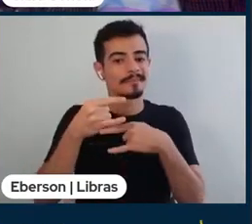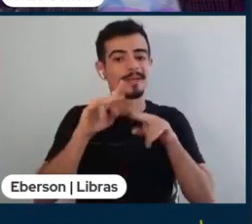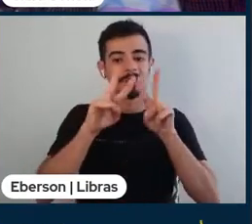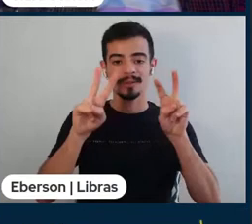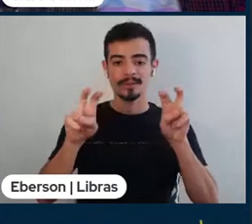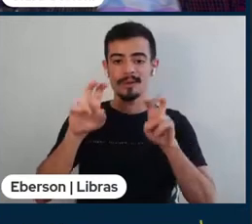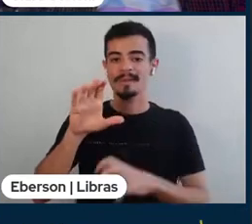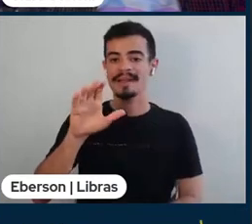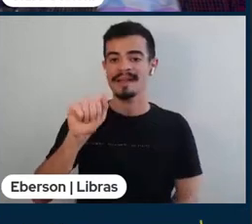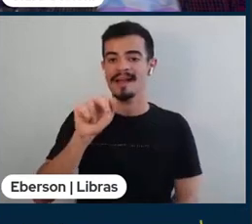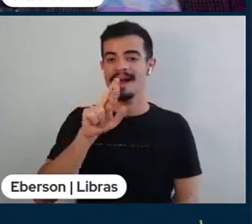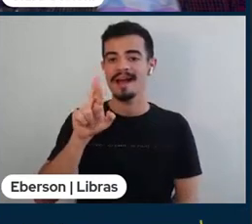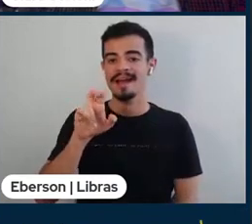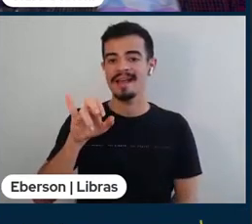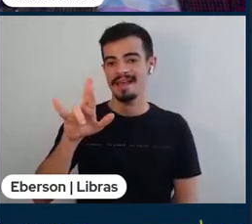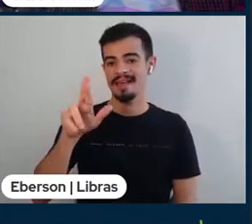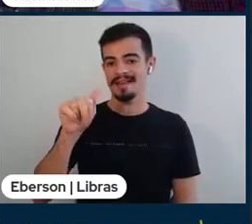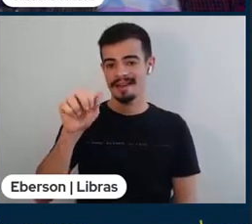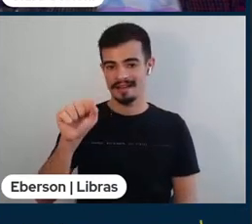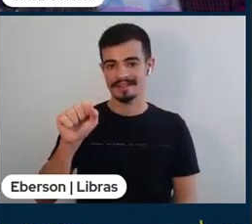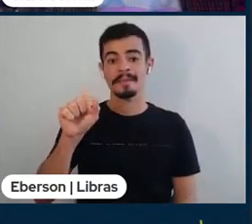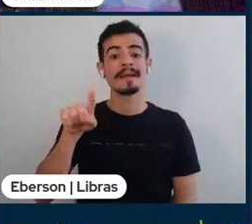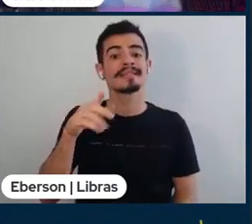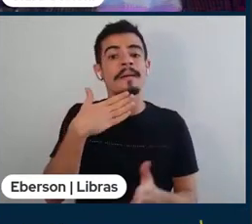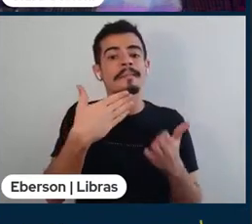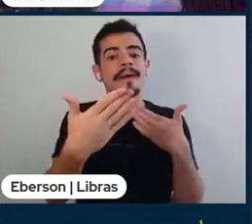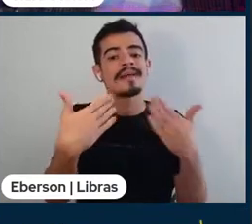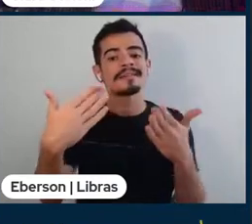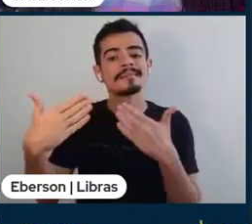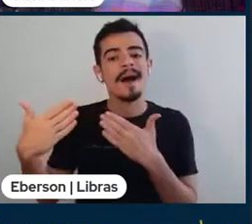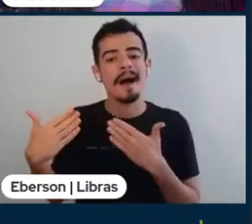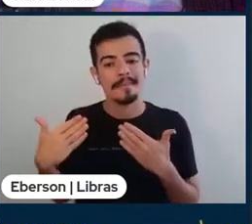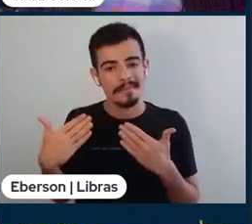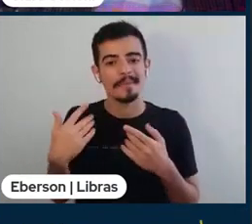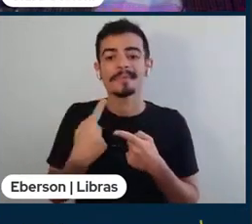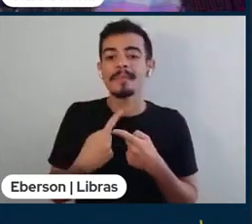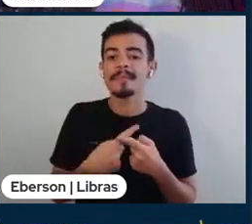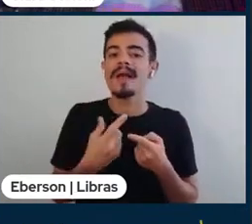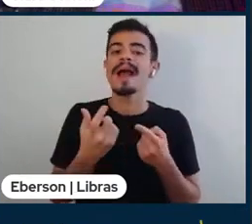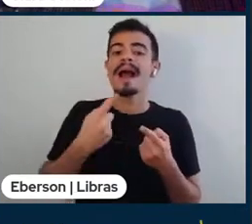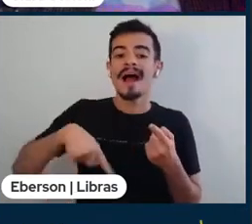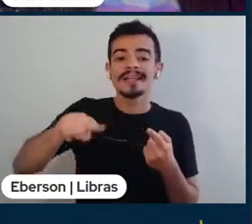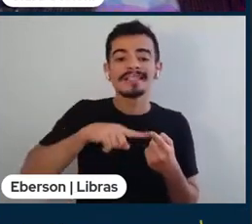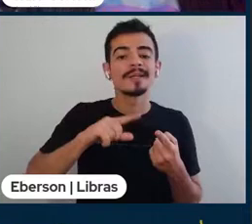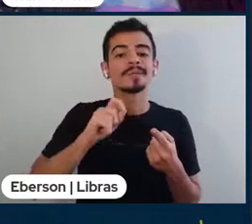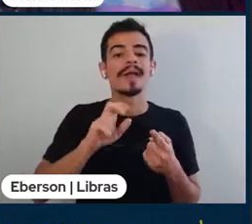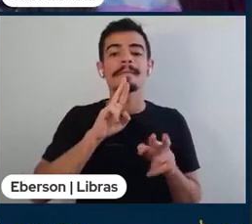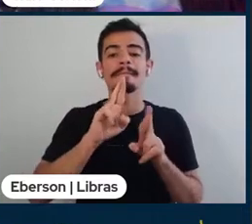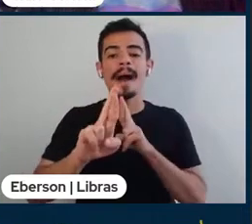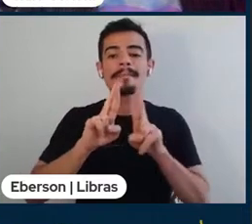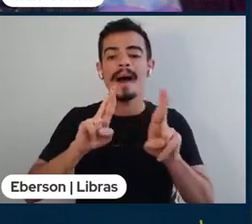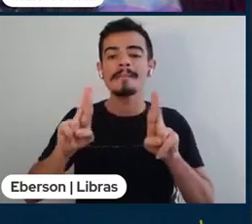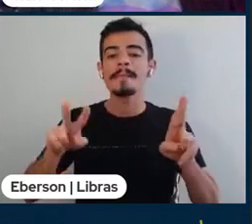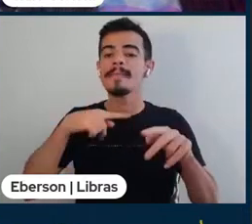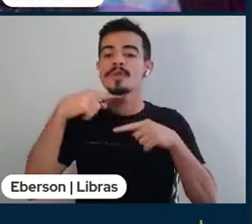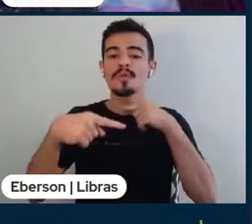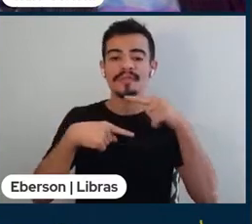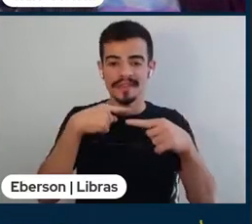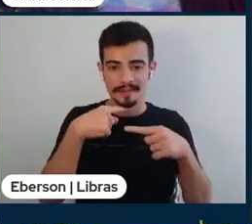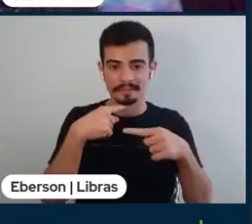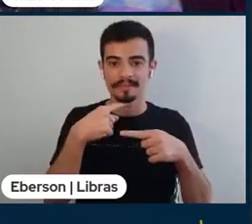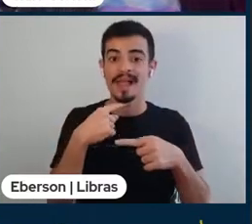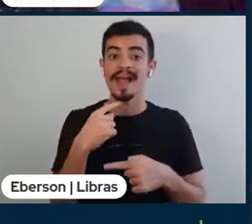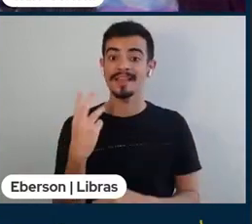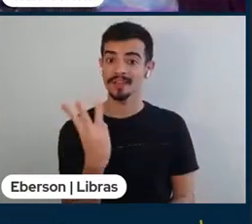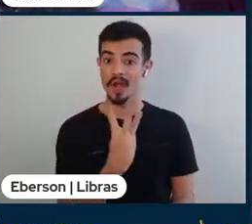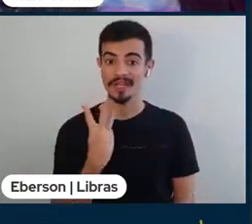mais um bate-papo. Por que um bate-papo? Porque a gente está aqui mais para tirar dúvidas. Então, nós somos de três áreas diferentes que trabalham